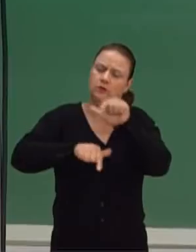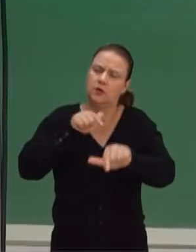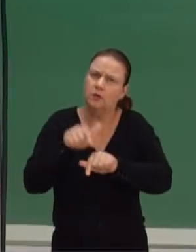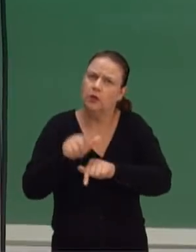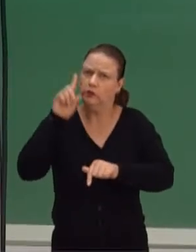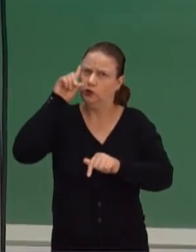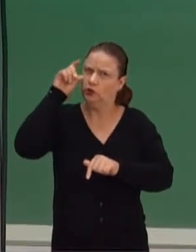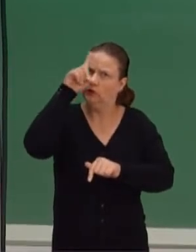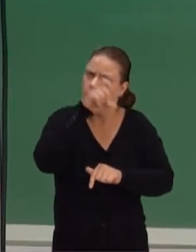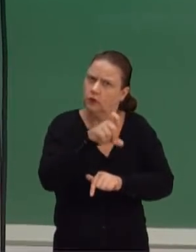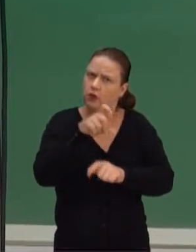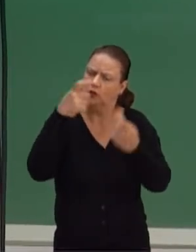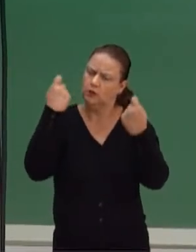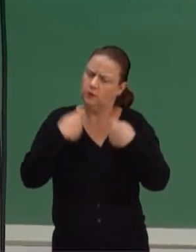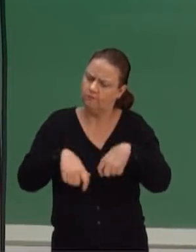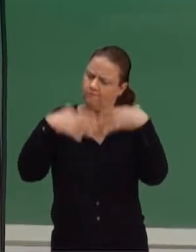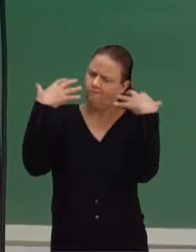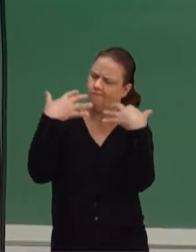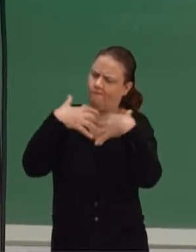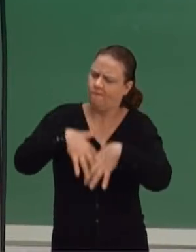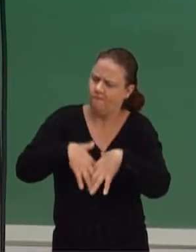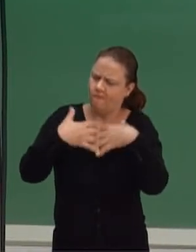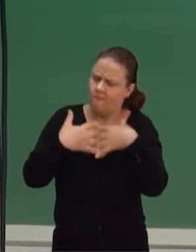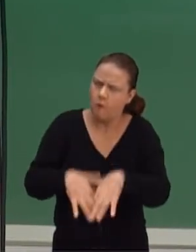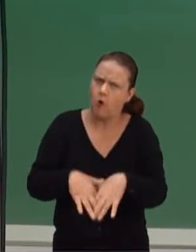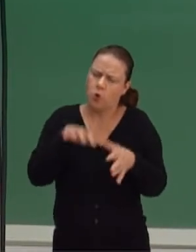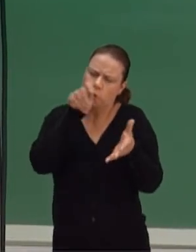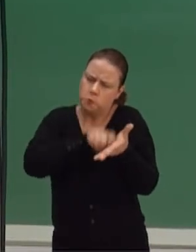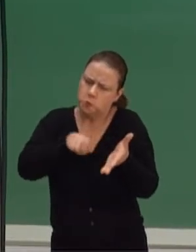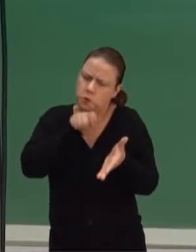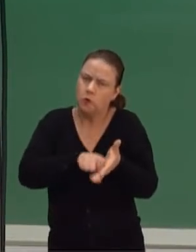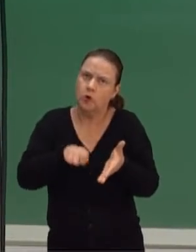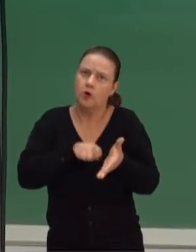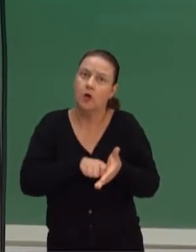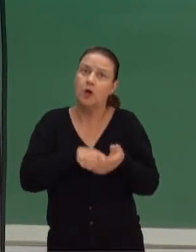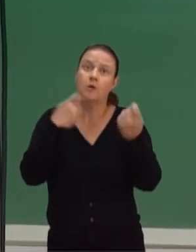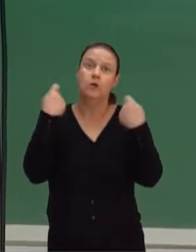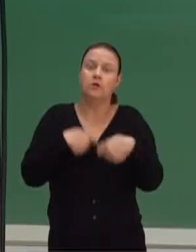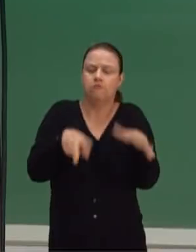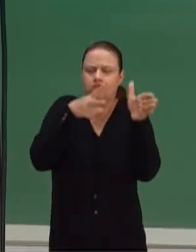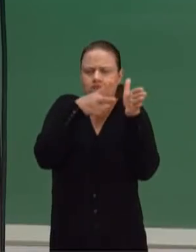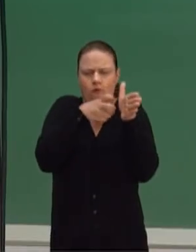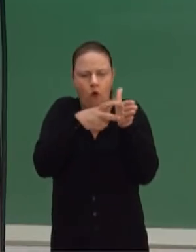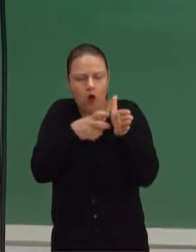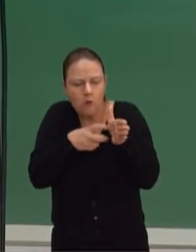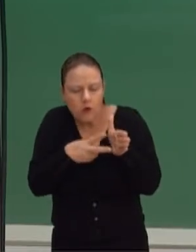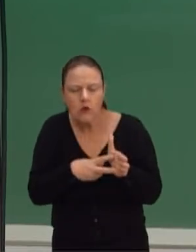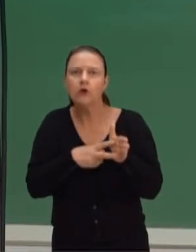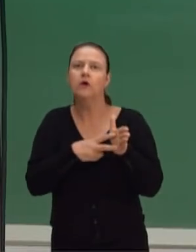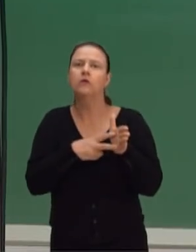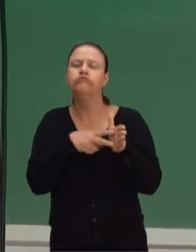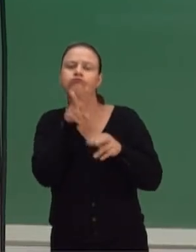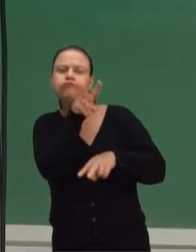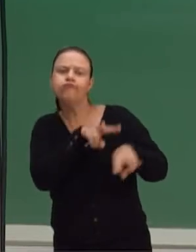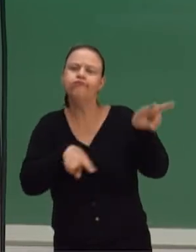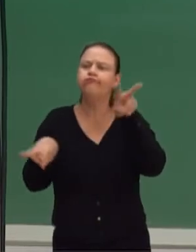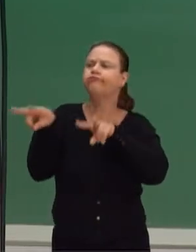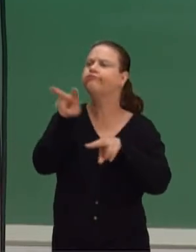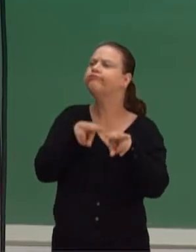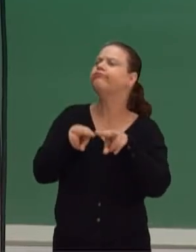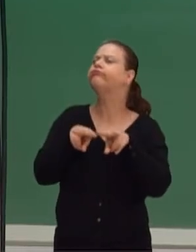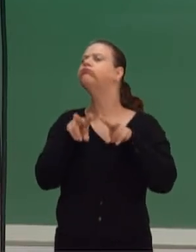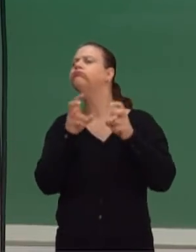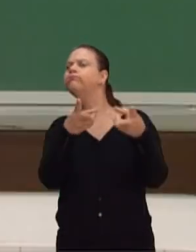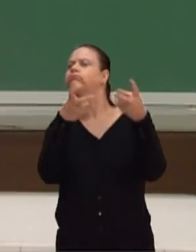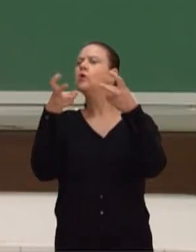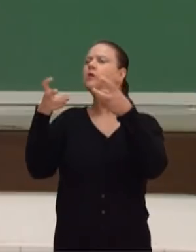é um trabalho que exige conhecimento, é um trabalho que exige vocabulário, é um trabalho que exige leitura de mundo. Professora, o que é